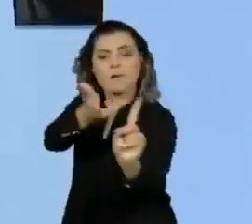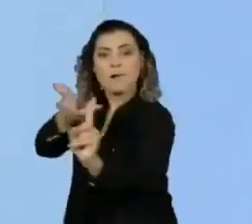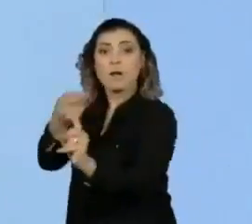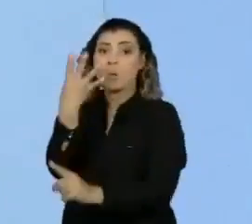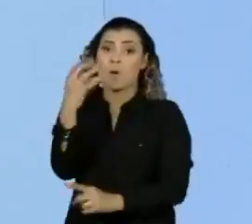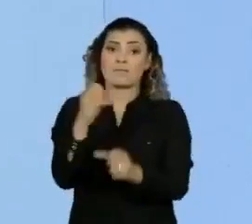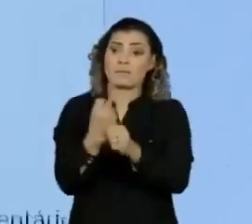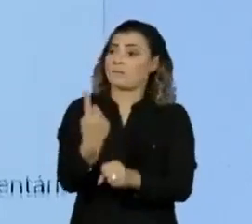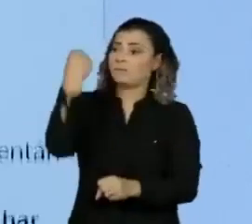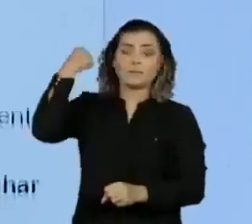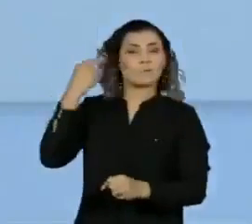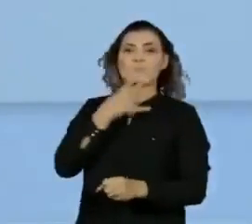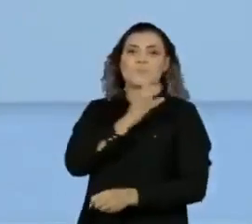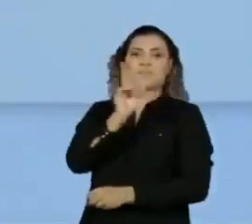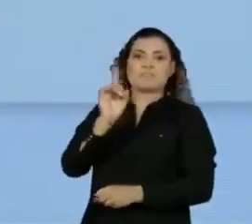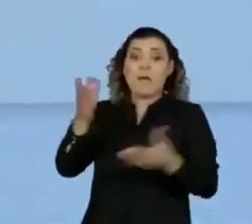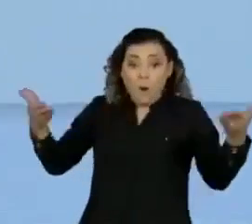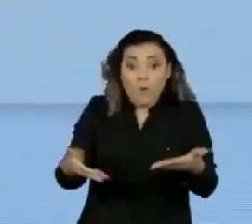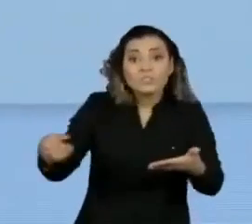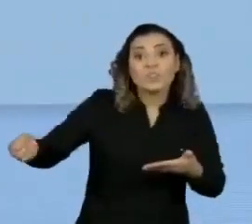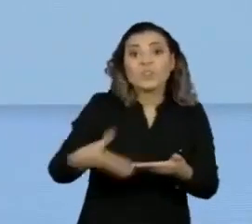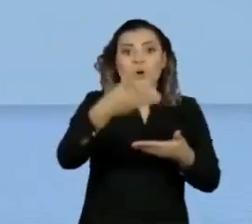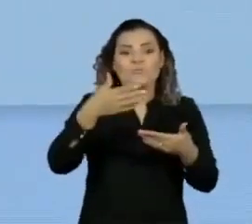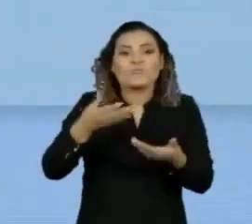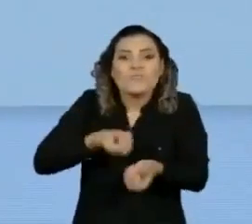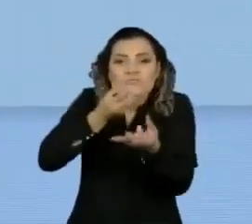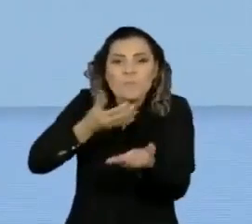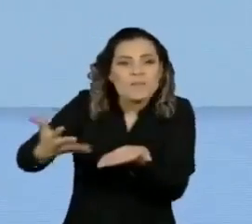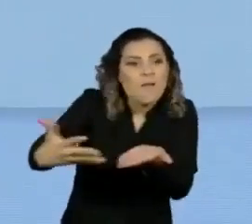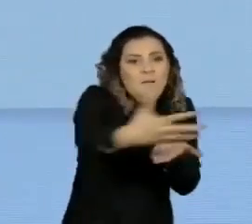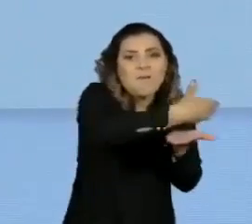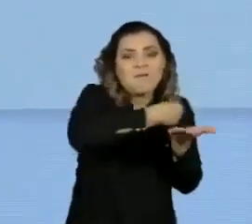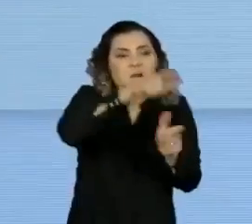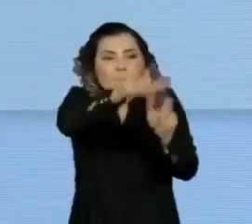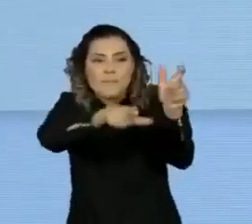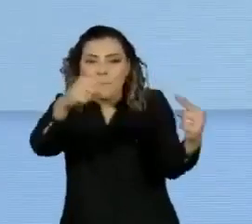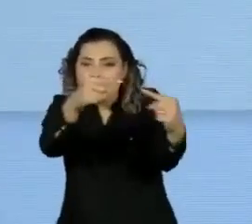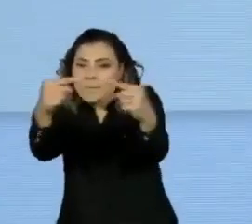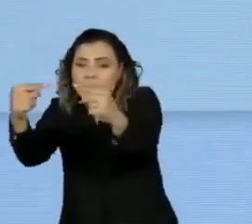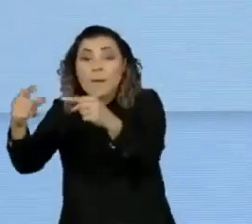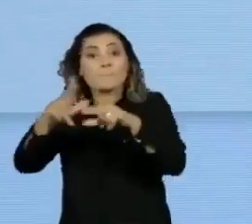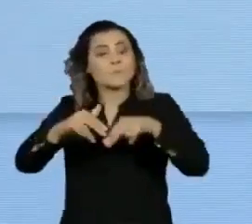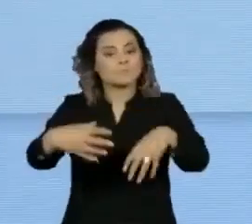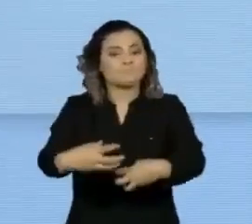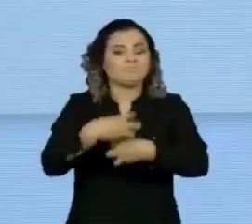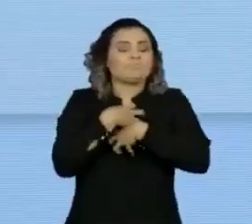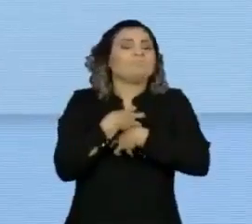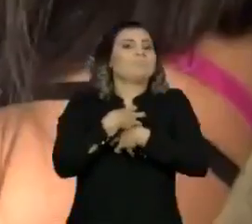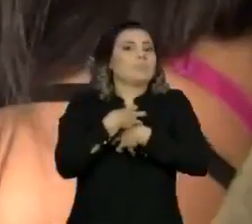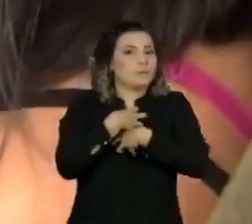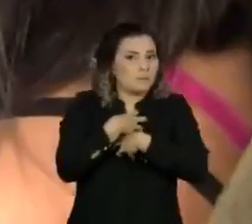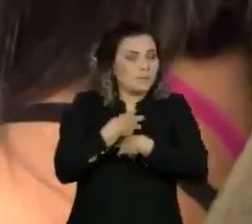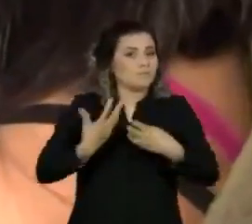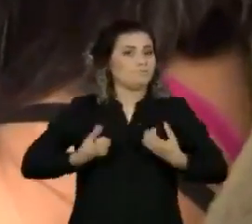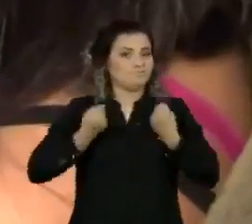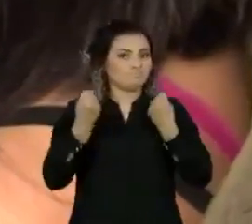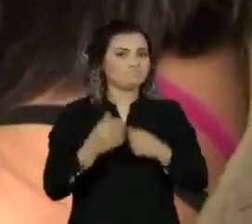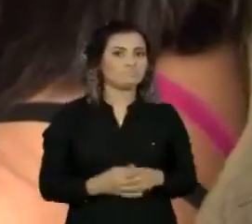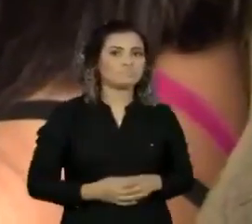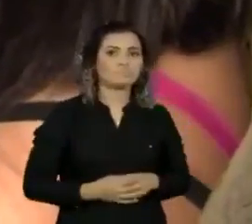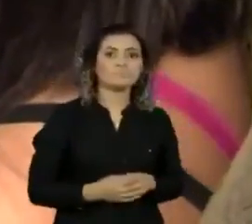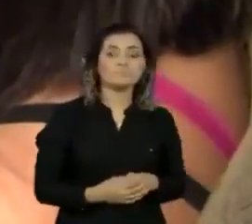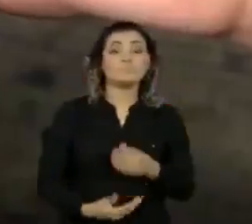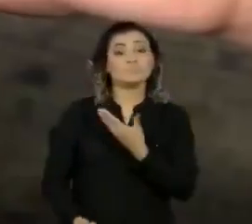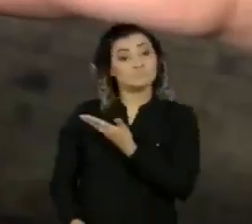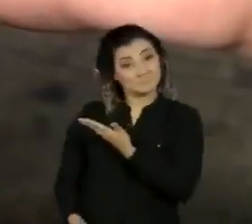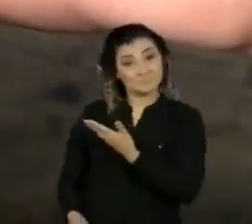anos atrás, né? E numa velocidade realmente muito acelerada. Isso é o que acaba assustando muito os usuários. Antes de ter a